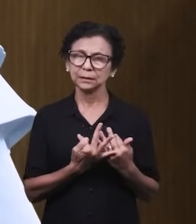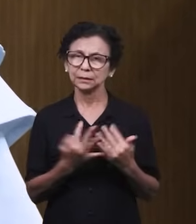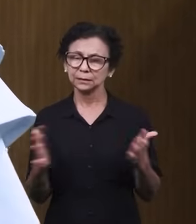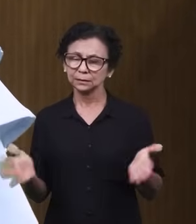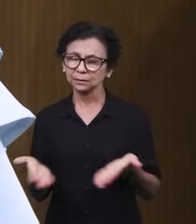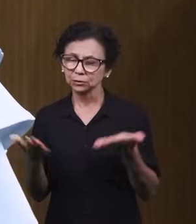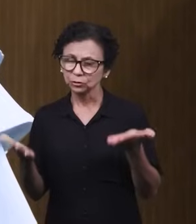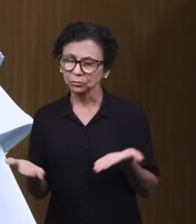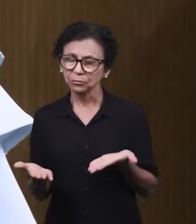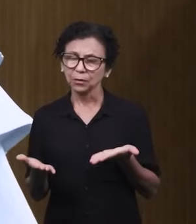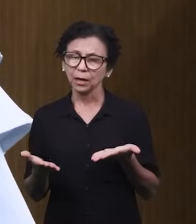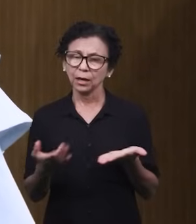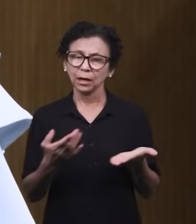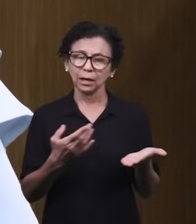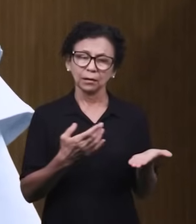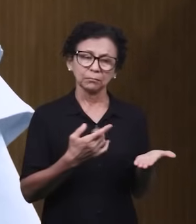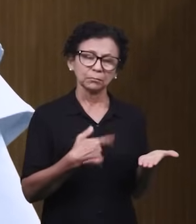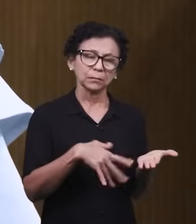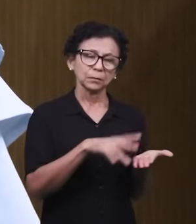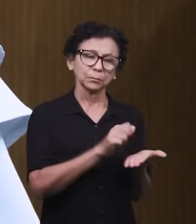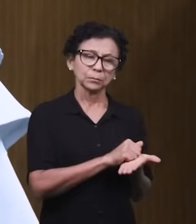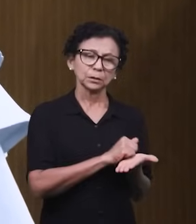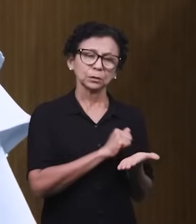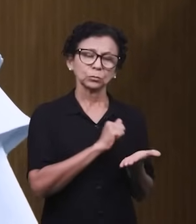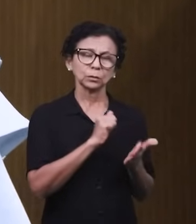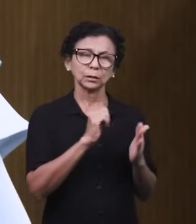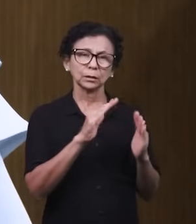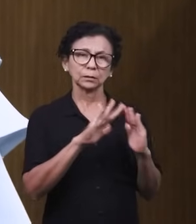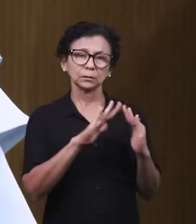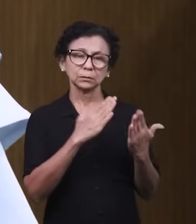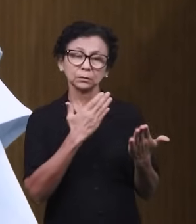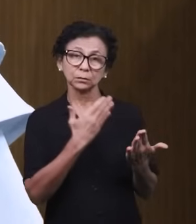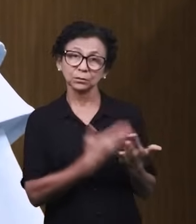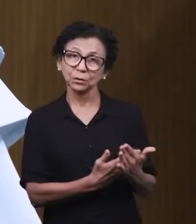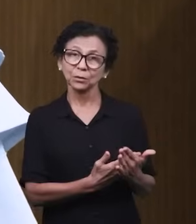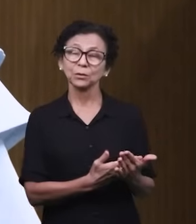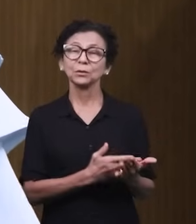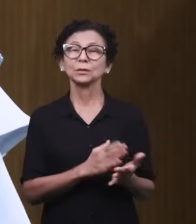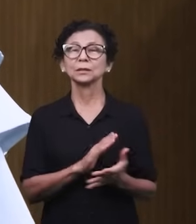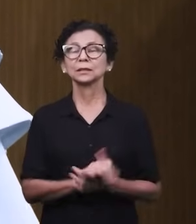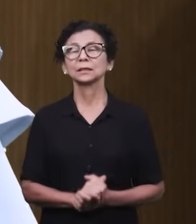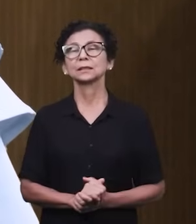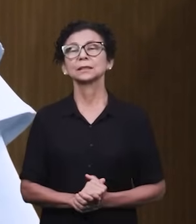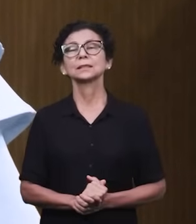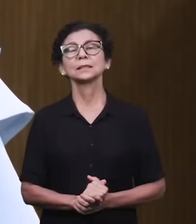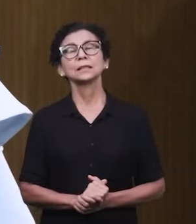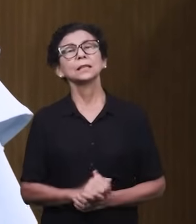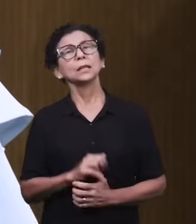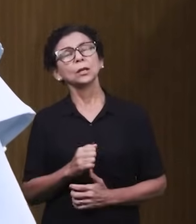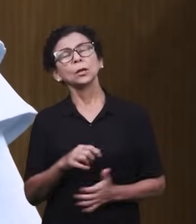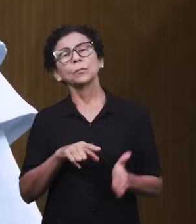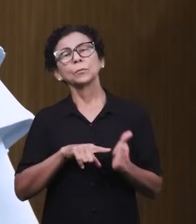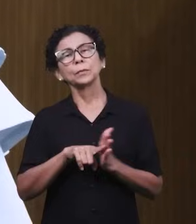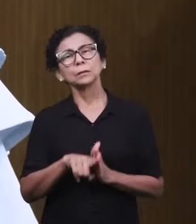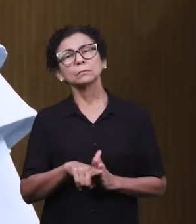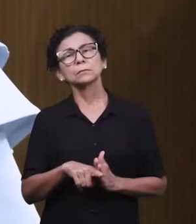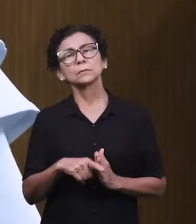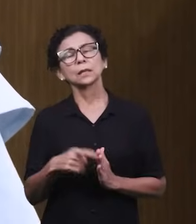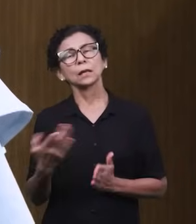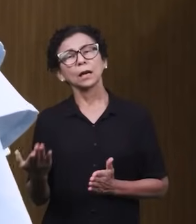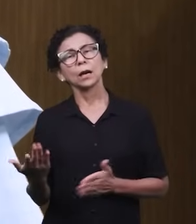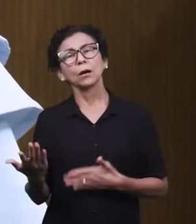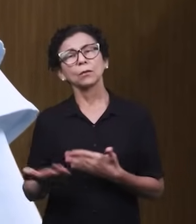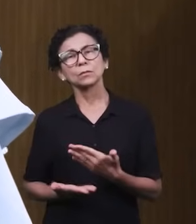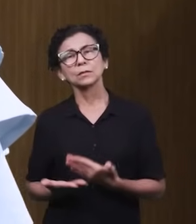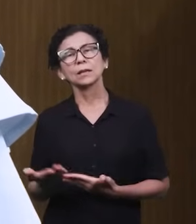de colocar numa escola, com um irmão nosso, um profissional que possa dar um direcionamento,